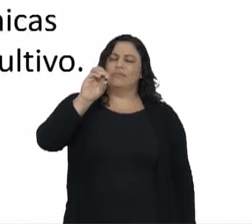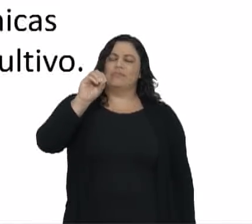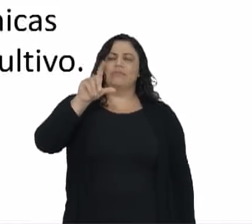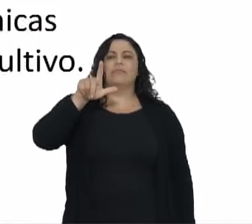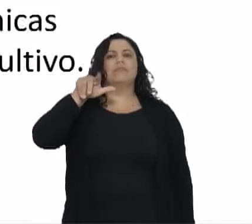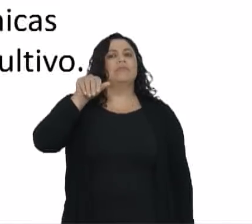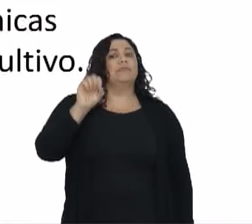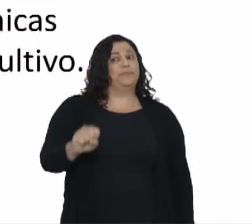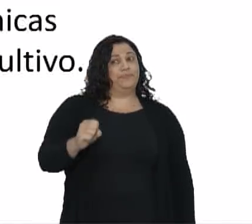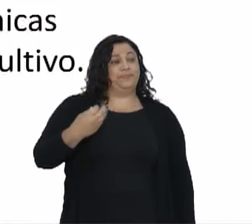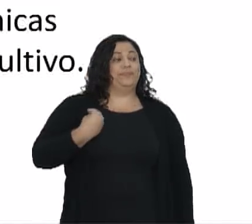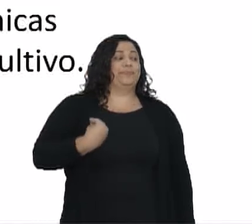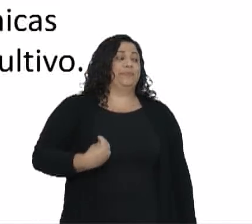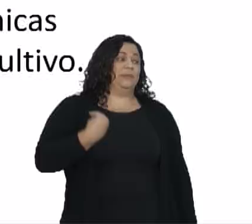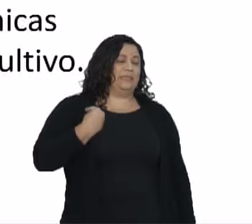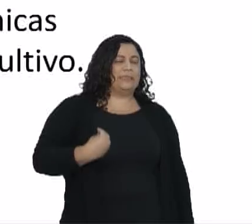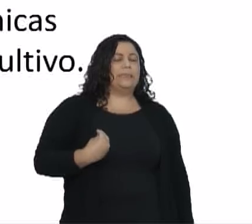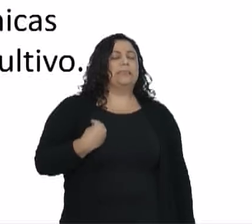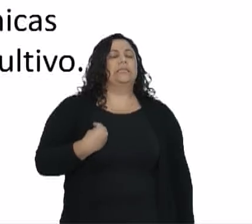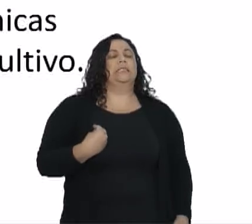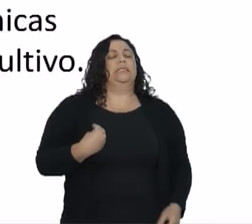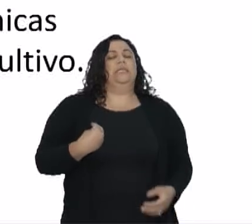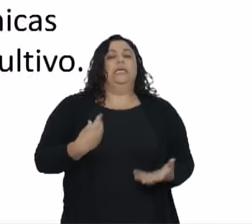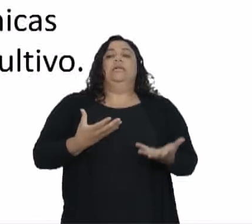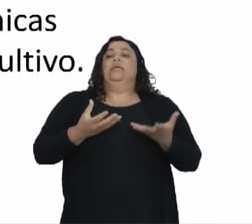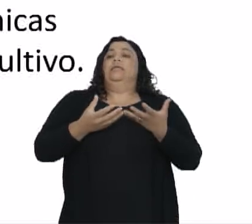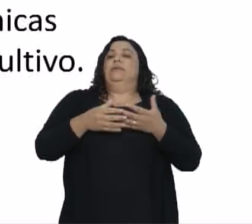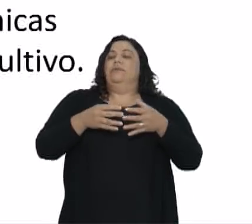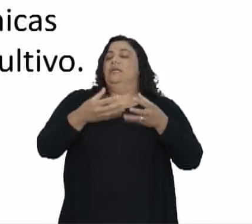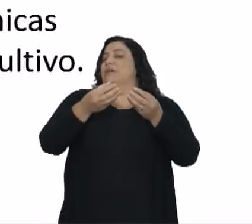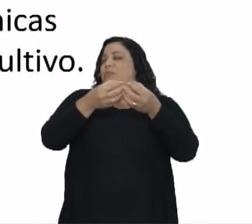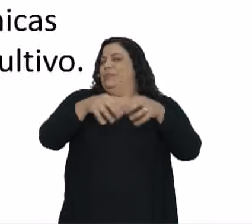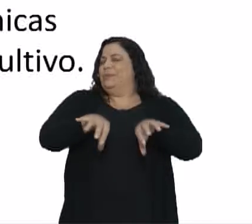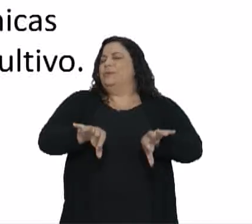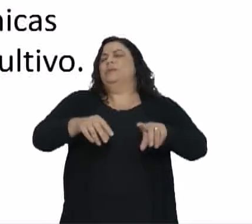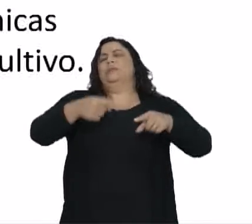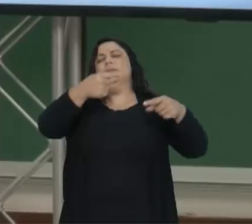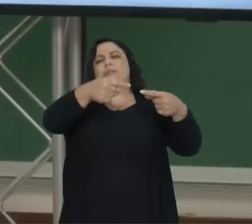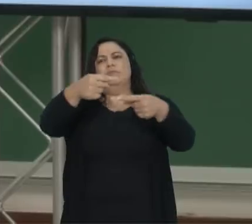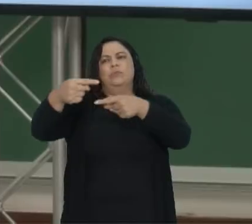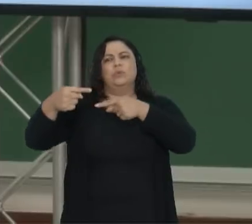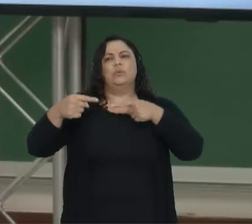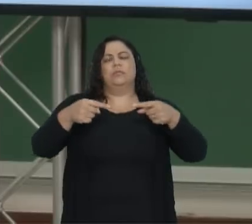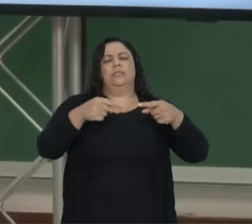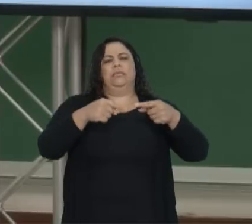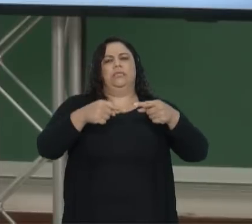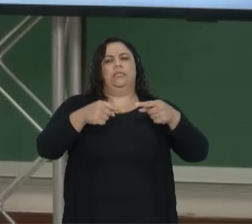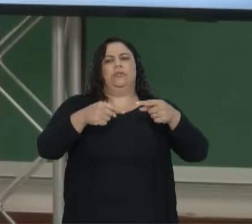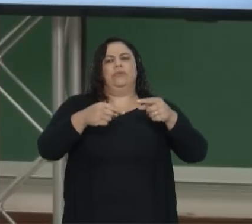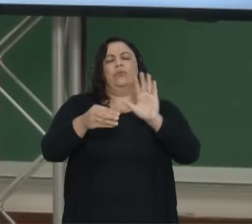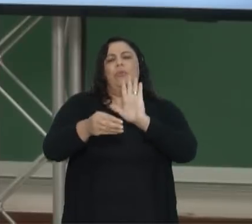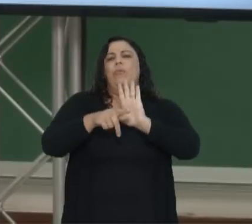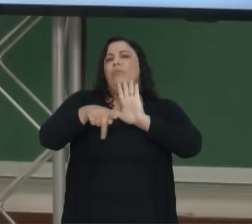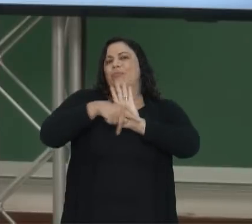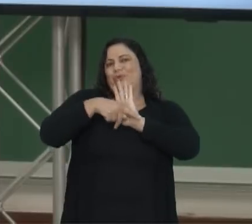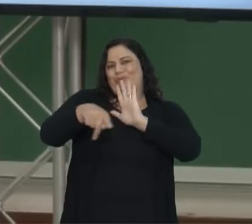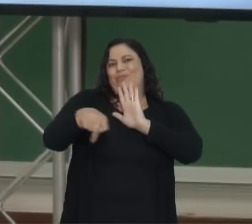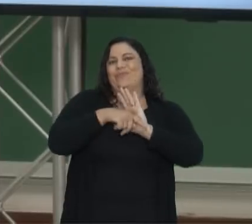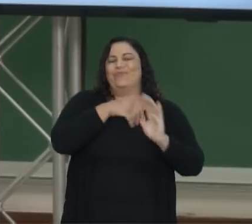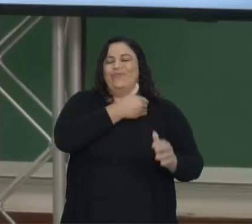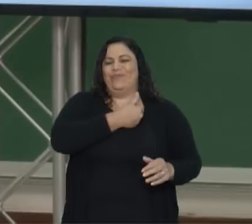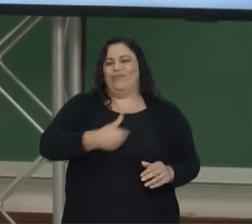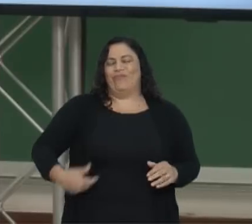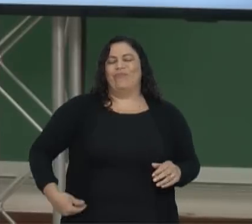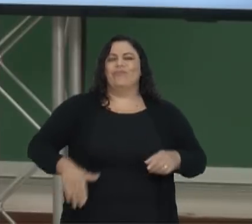vezes em situação precária, ainda faltam políticas do governo, políticas públicas que